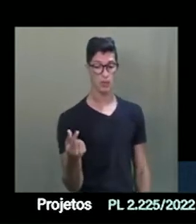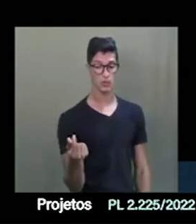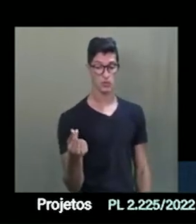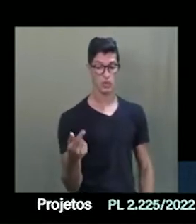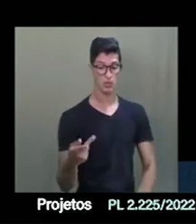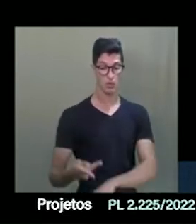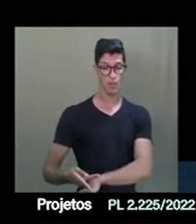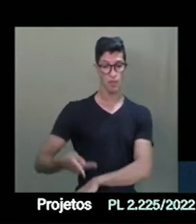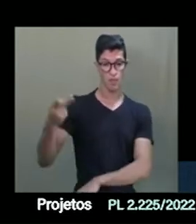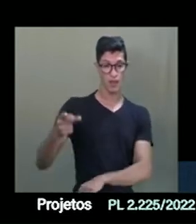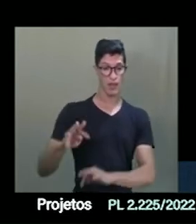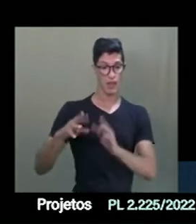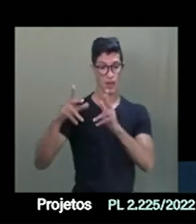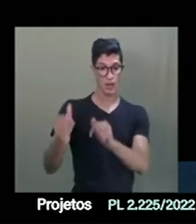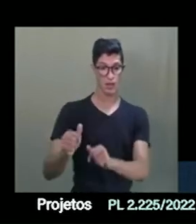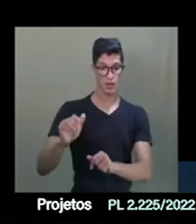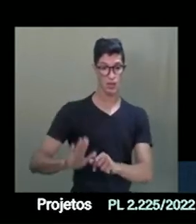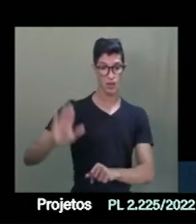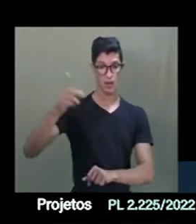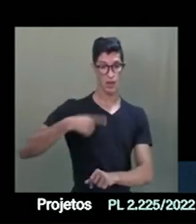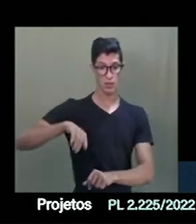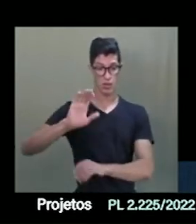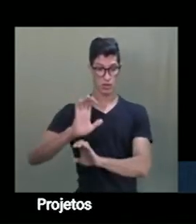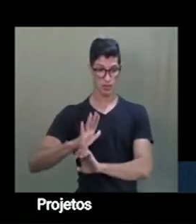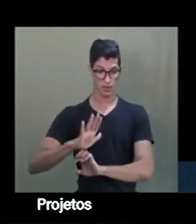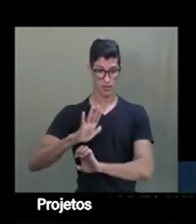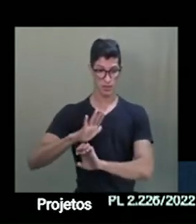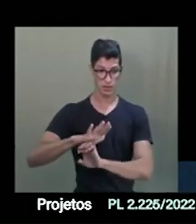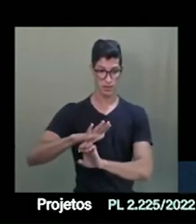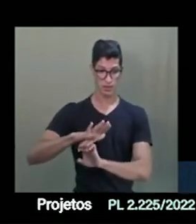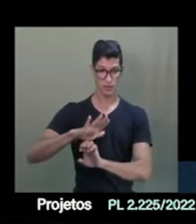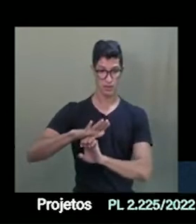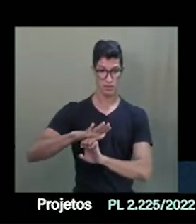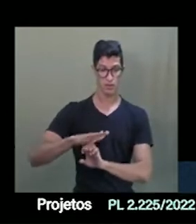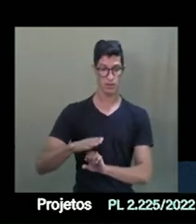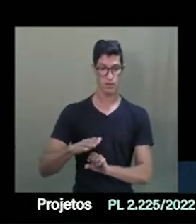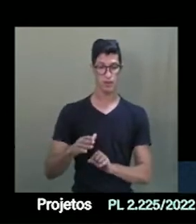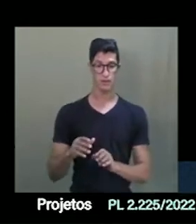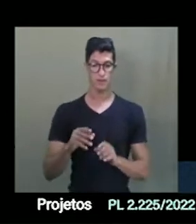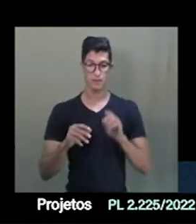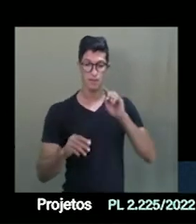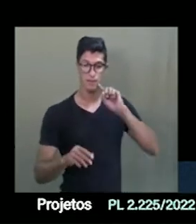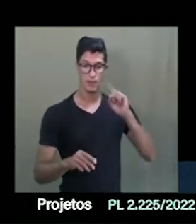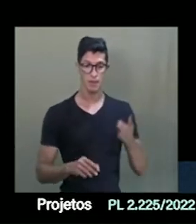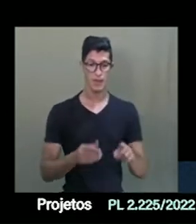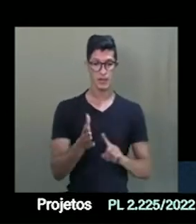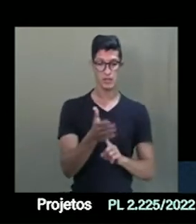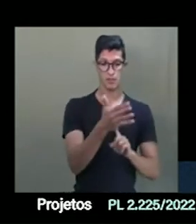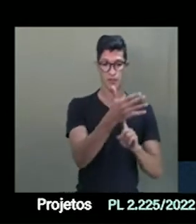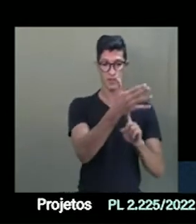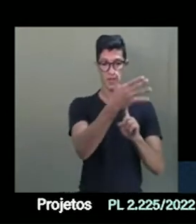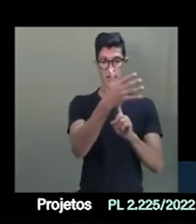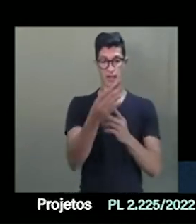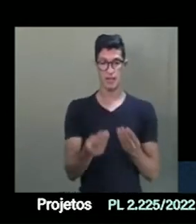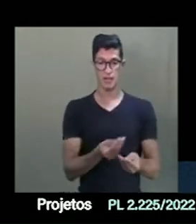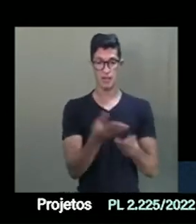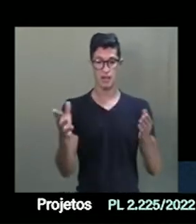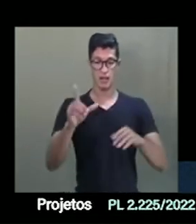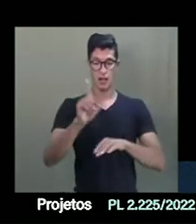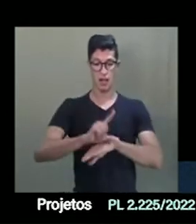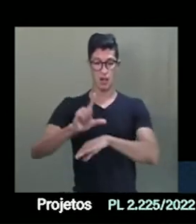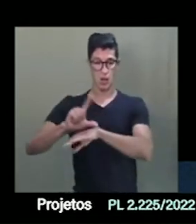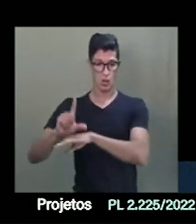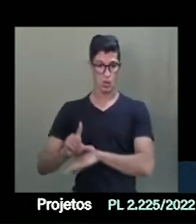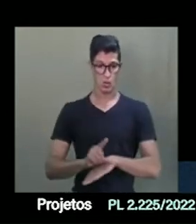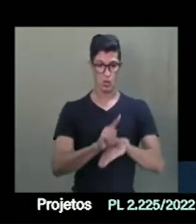prêmio legal a todos os funcionários das nossas empresas. Outro, milhares de bandeirinhas para distribuir para as